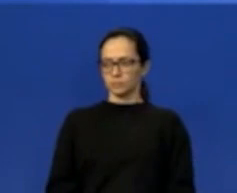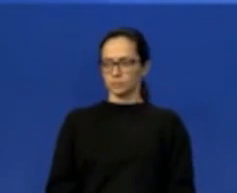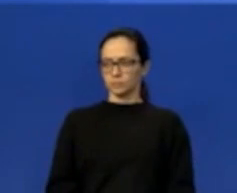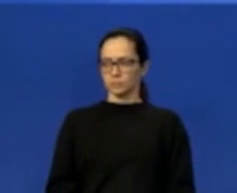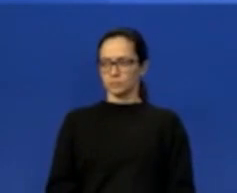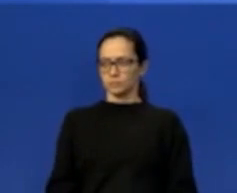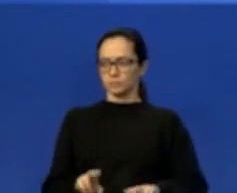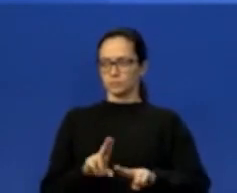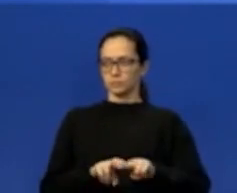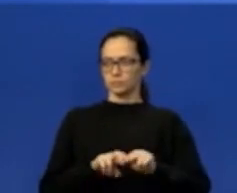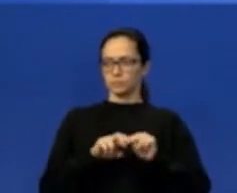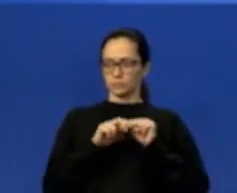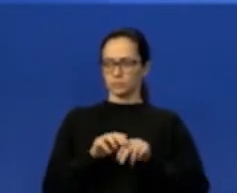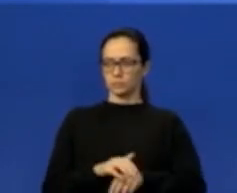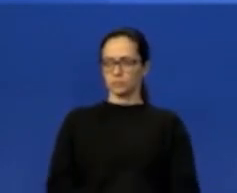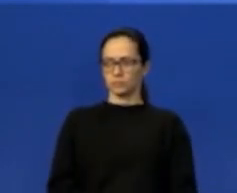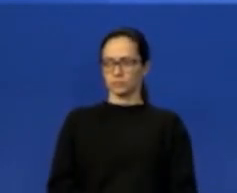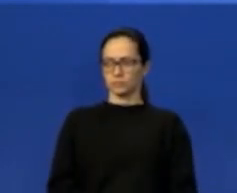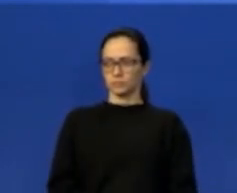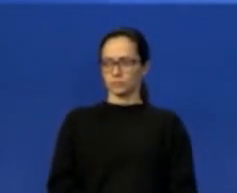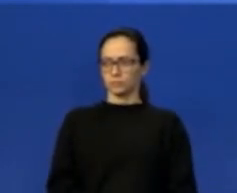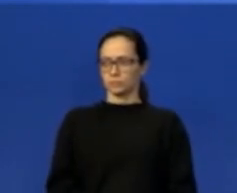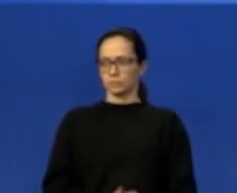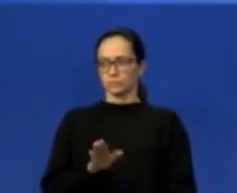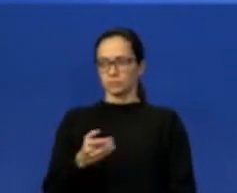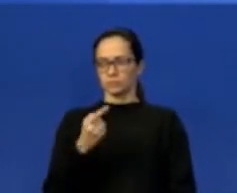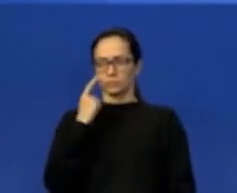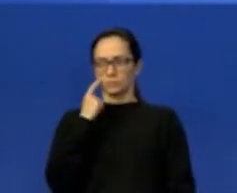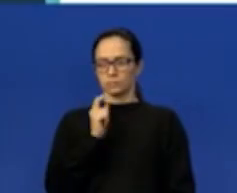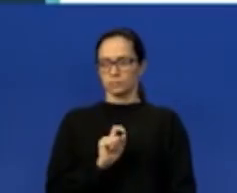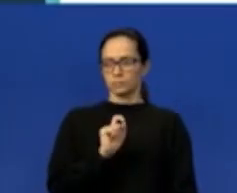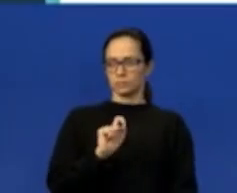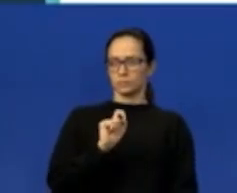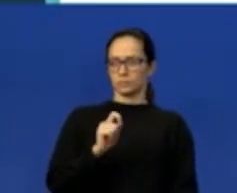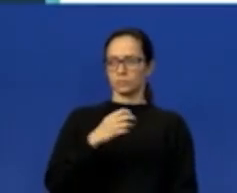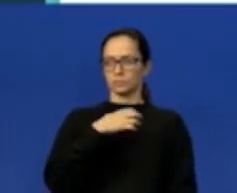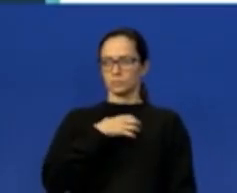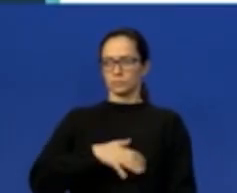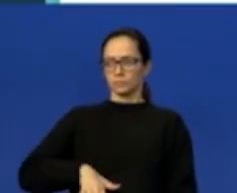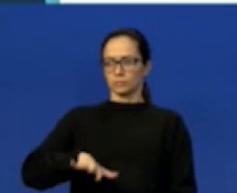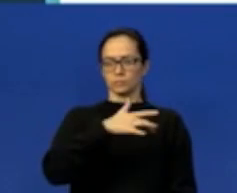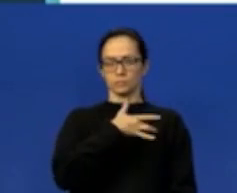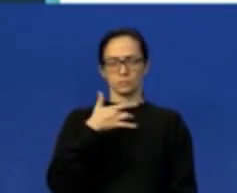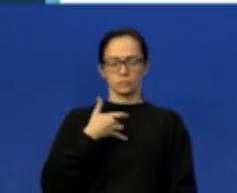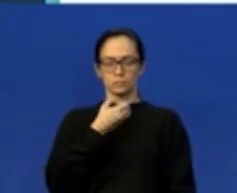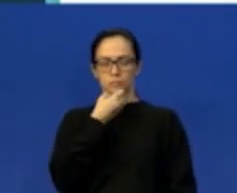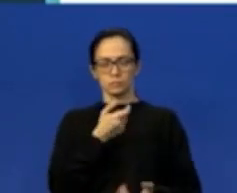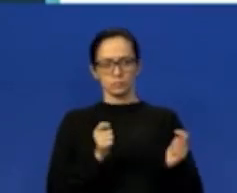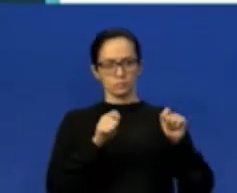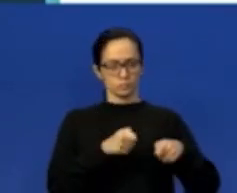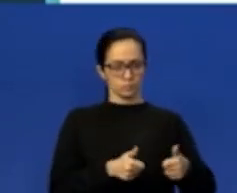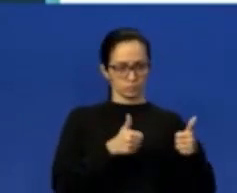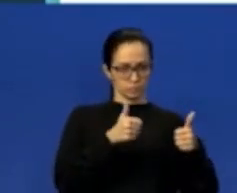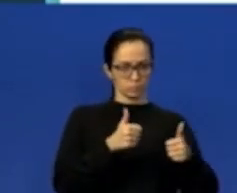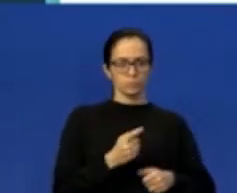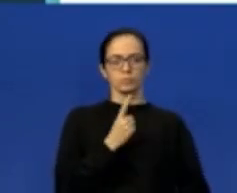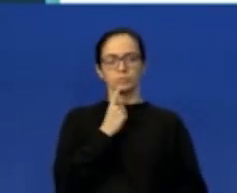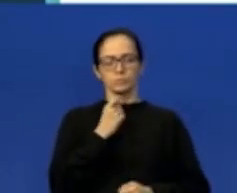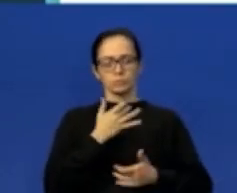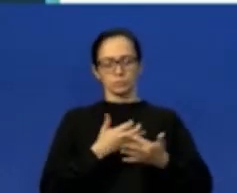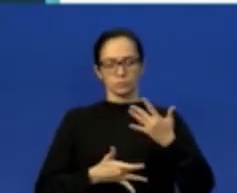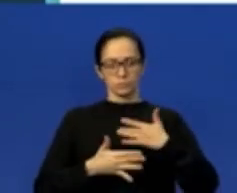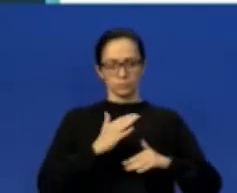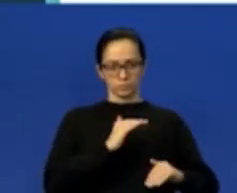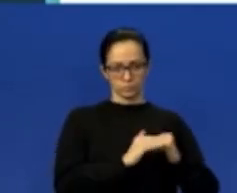todos nós, né, quais são as causas, né, que favorecem a saúde em geral na prática de lutas? o aumento da circulação sanguínea,